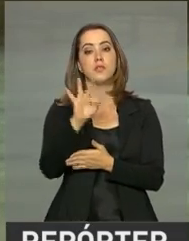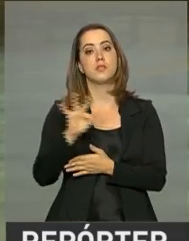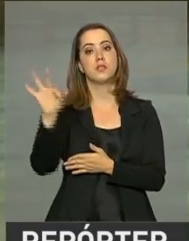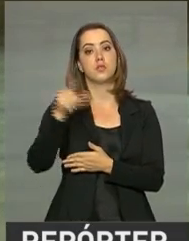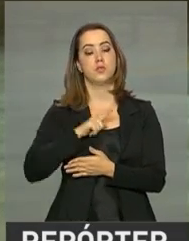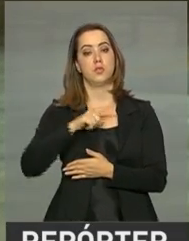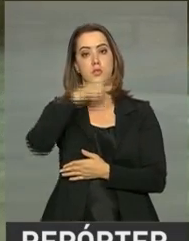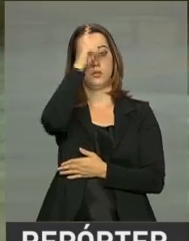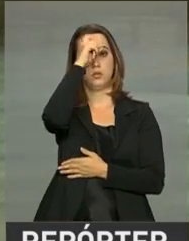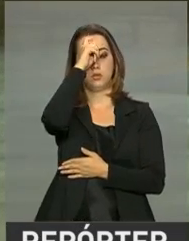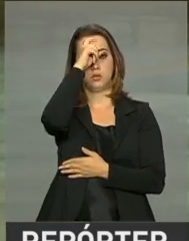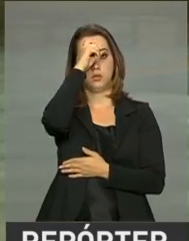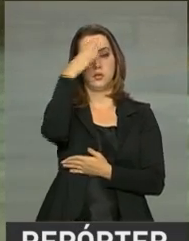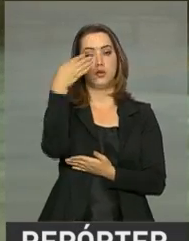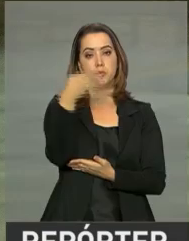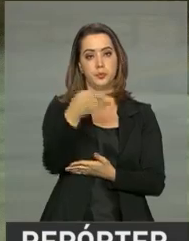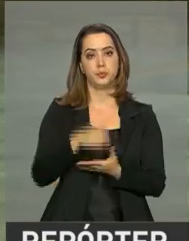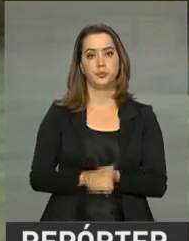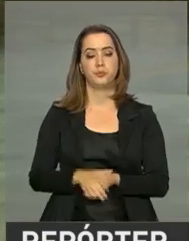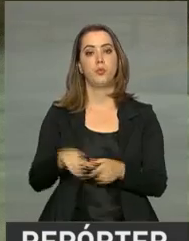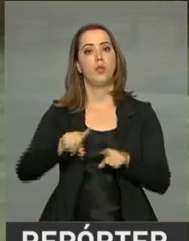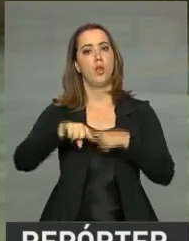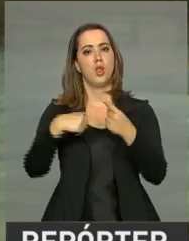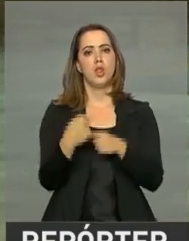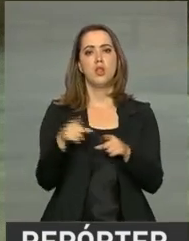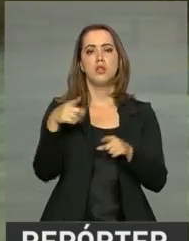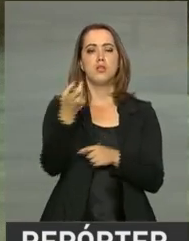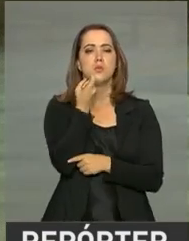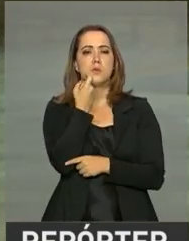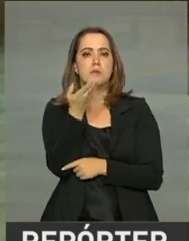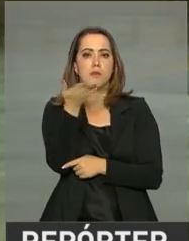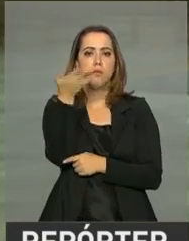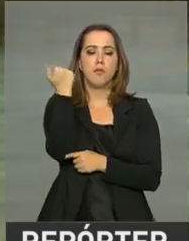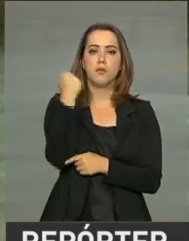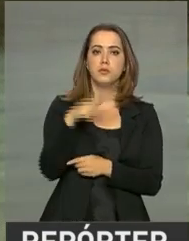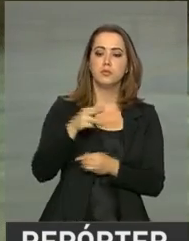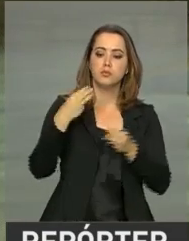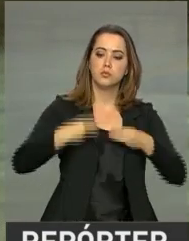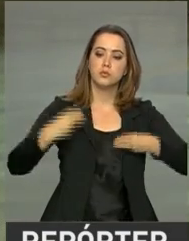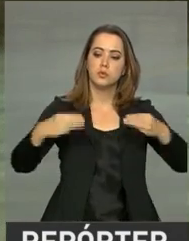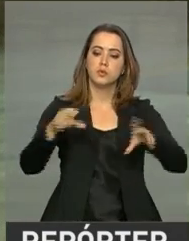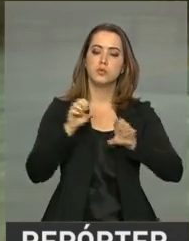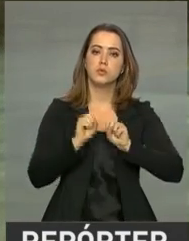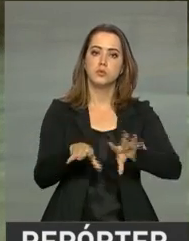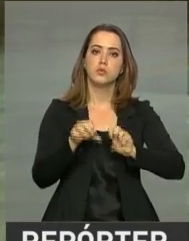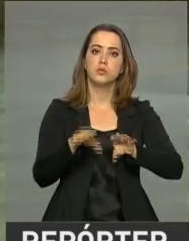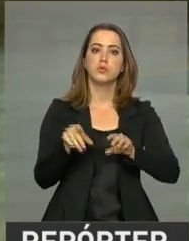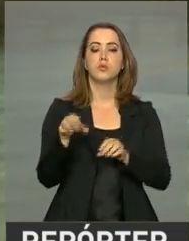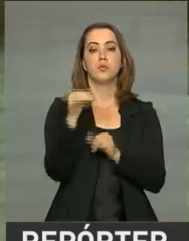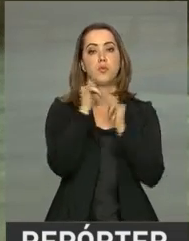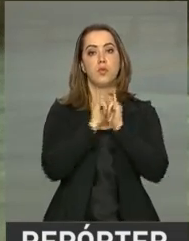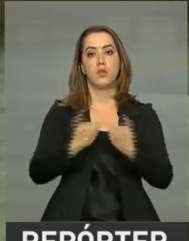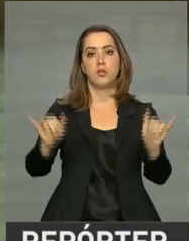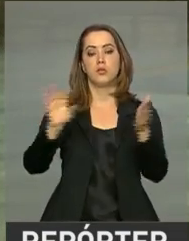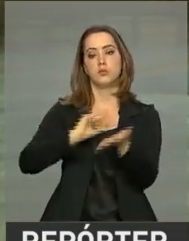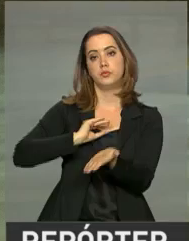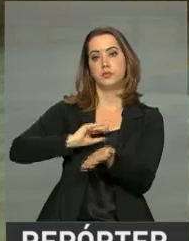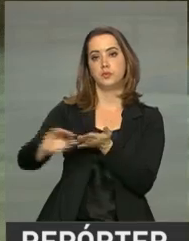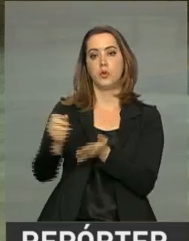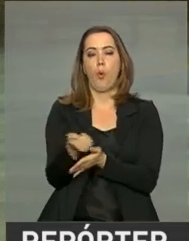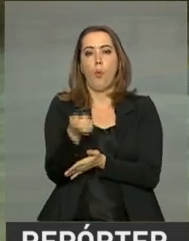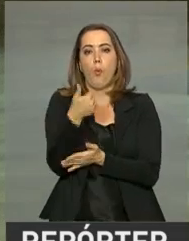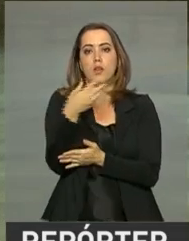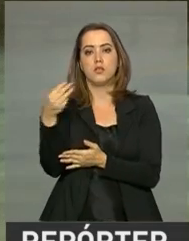hospitais públicos vinculadas a elas. E na última sexta-feira, o Ministério da Educação anunciou a liberação de